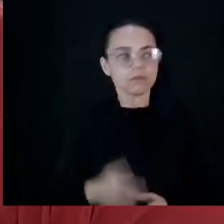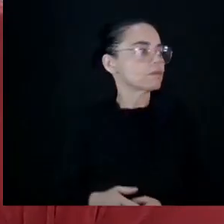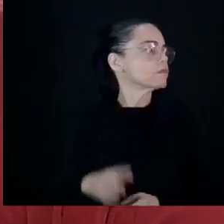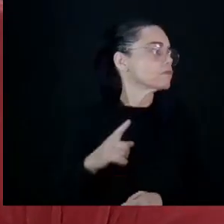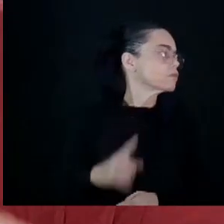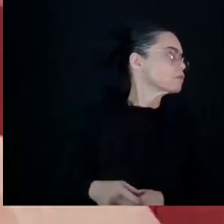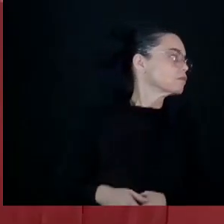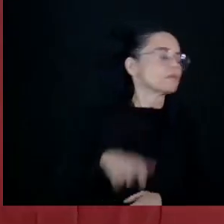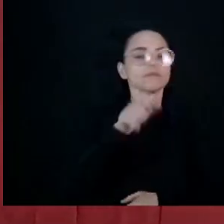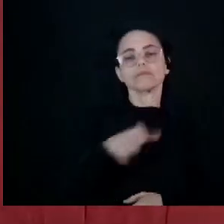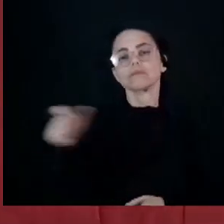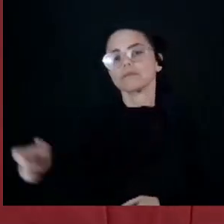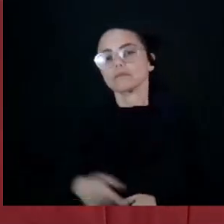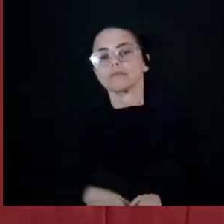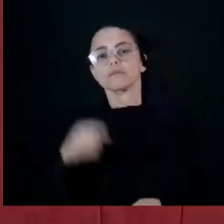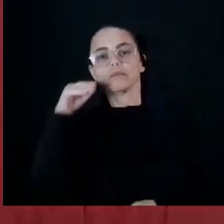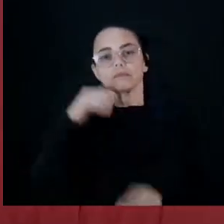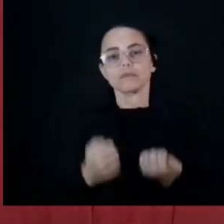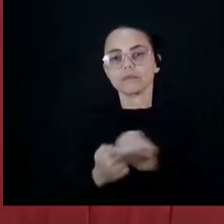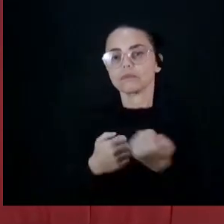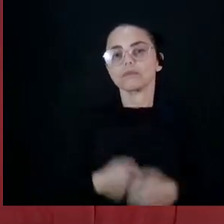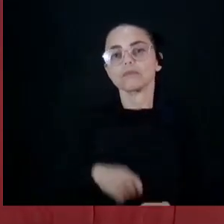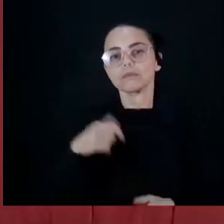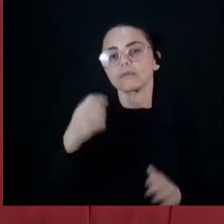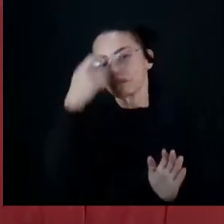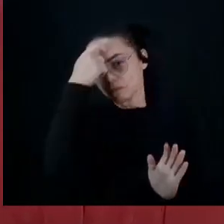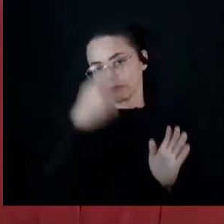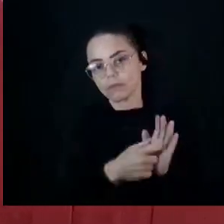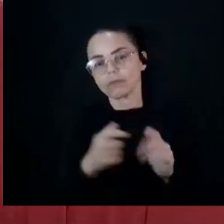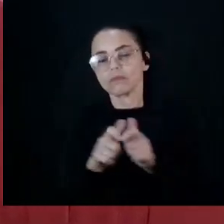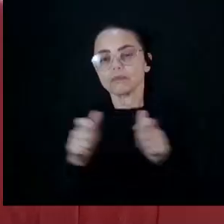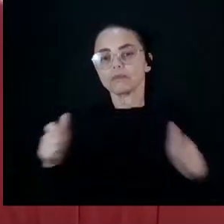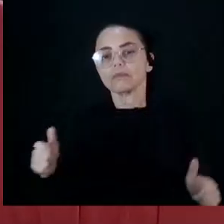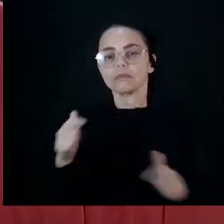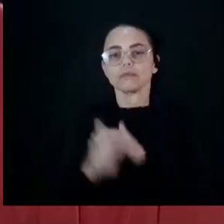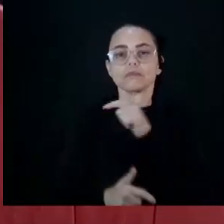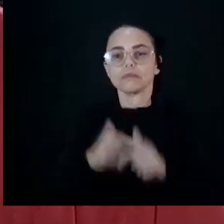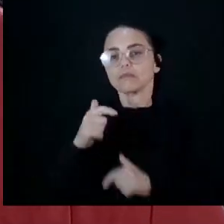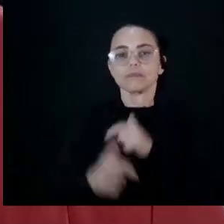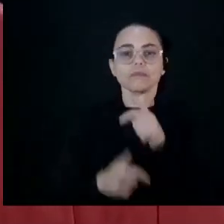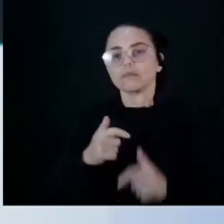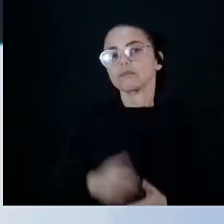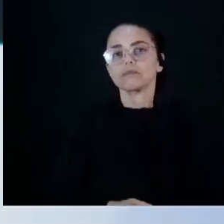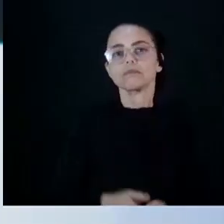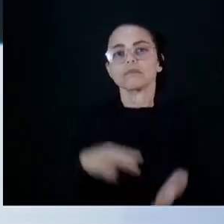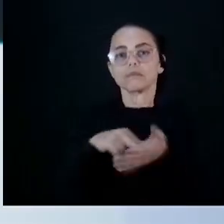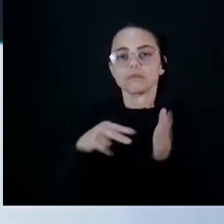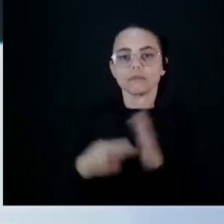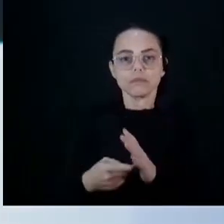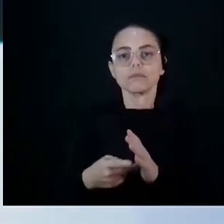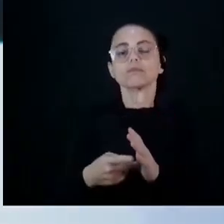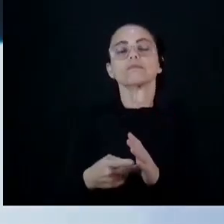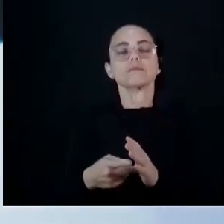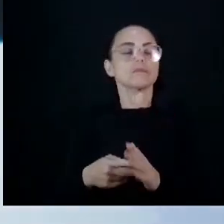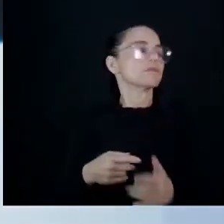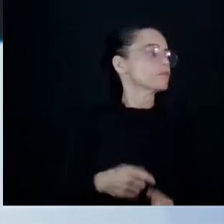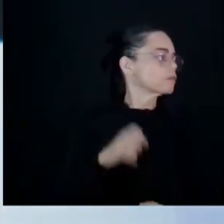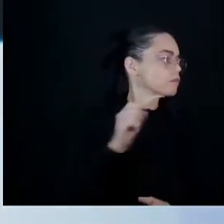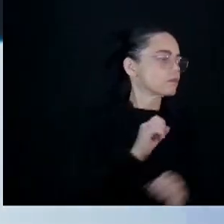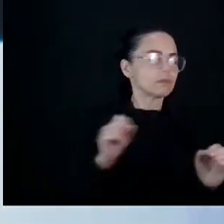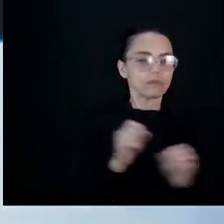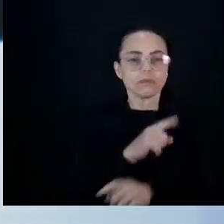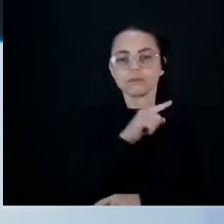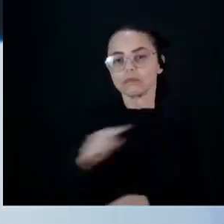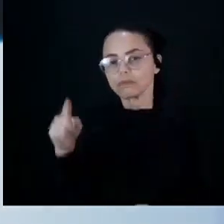IA, de assistentes, que vão aumentar a produtividade significantemente sem a eliminação dos